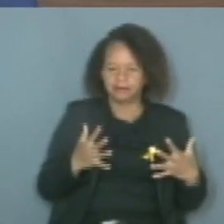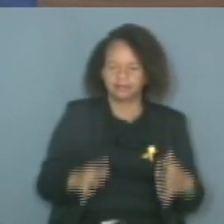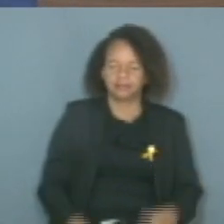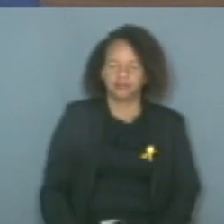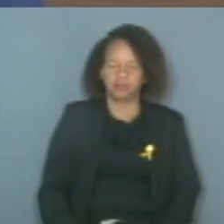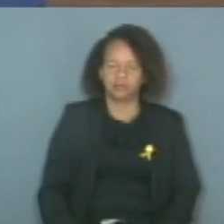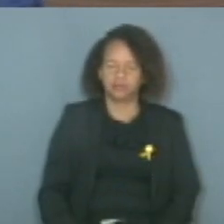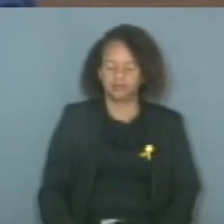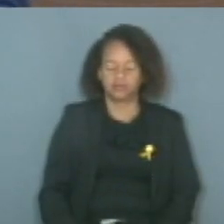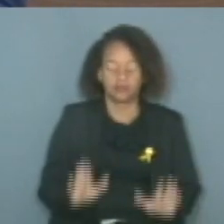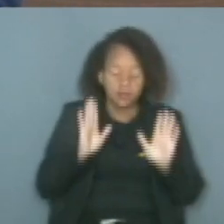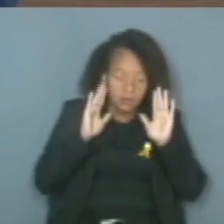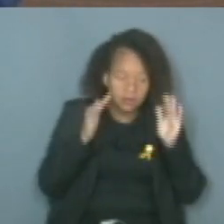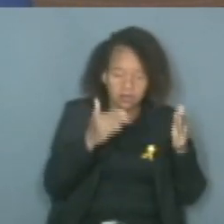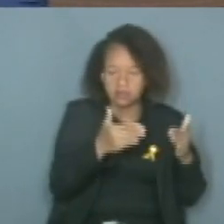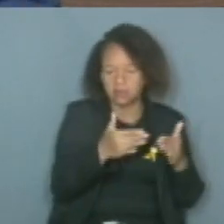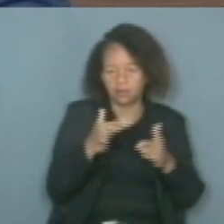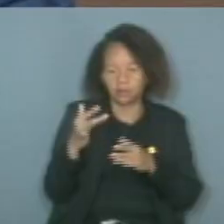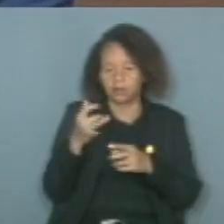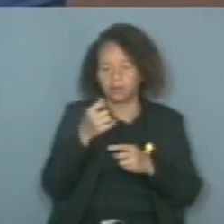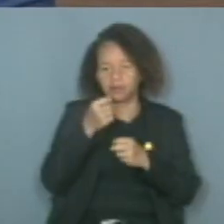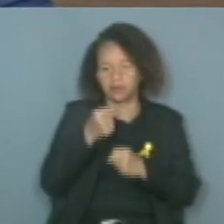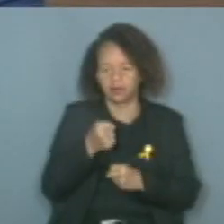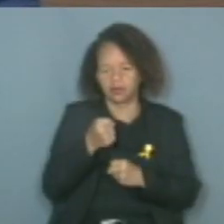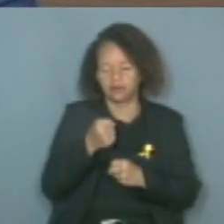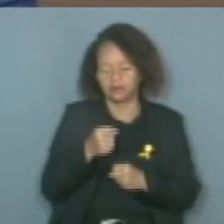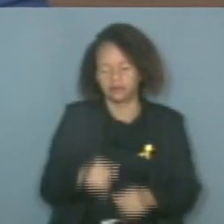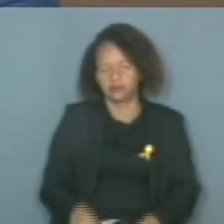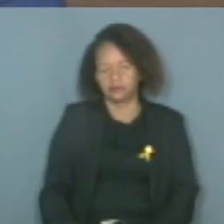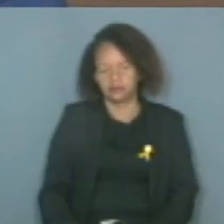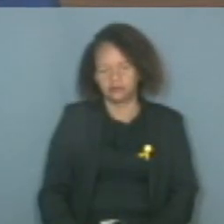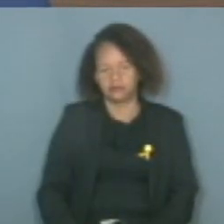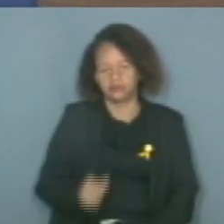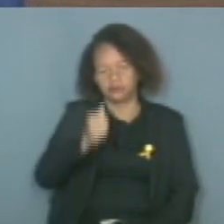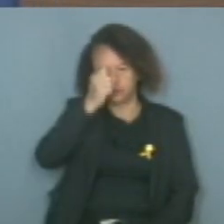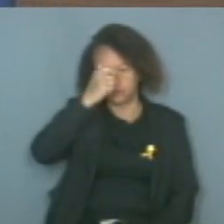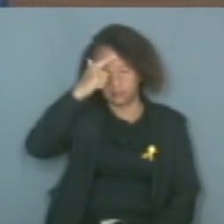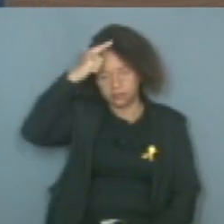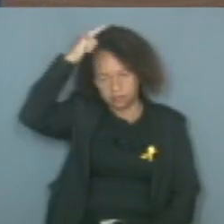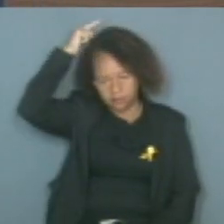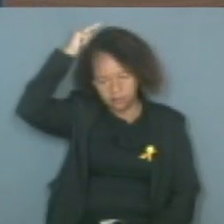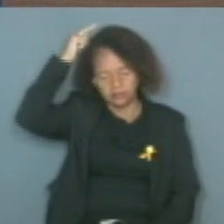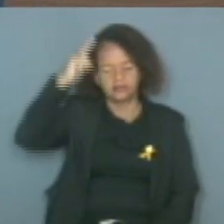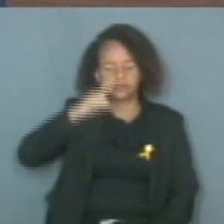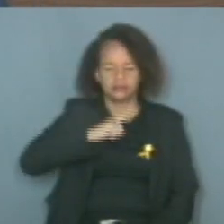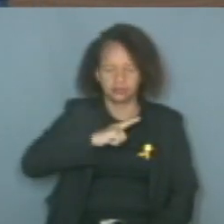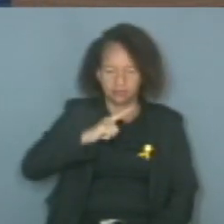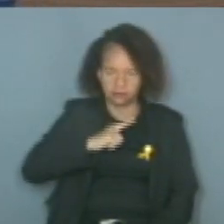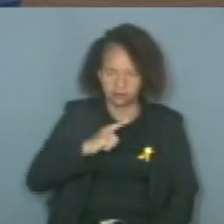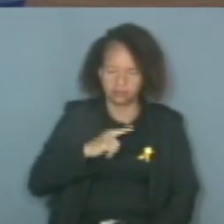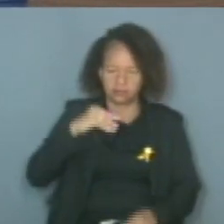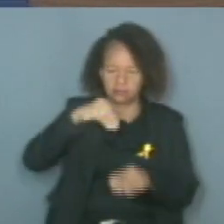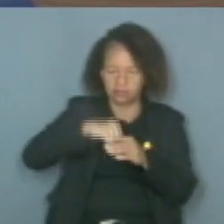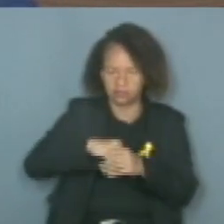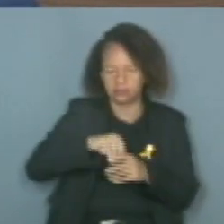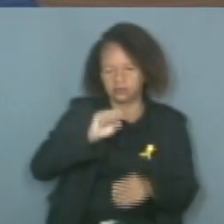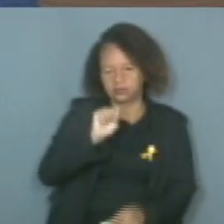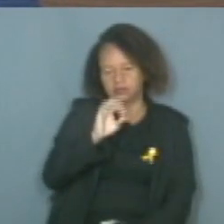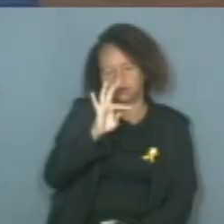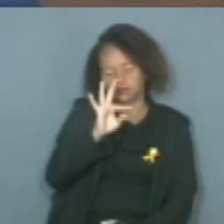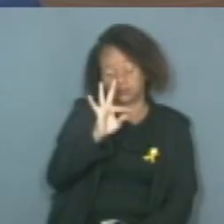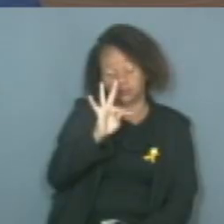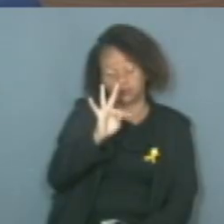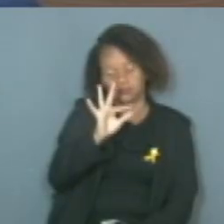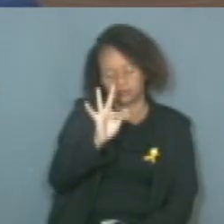a concentração do poder que o Alexandre de Moraes tem no Supremo. A gente